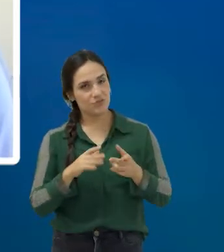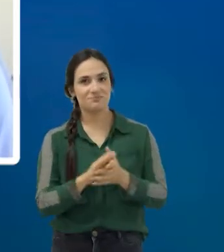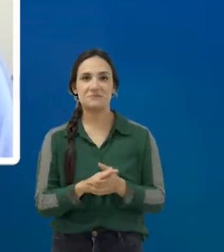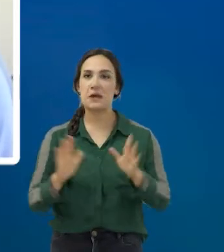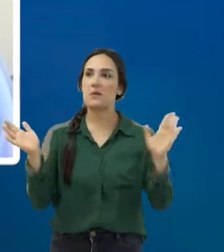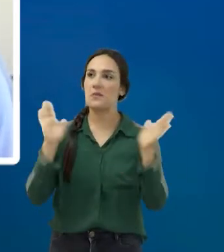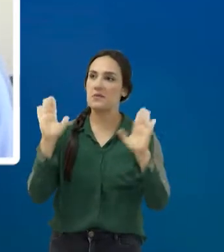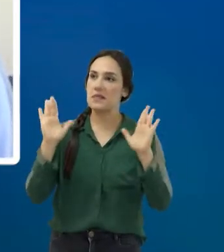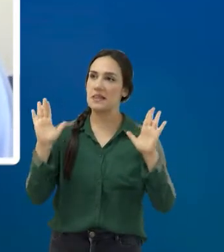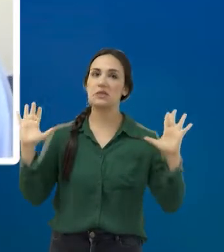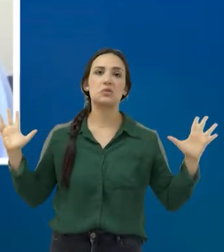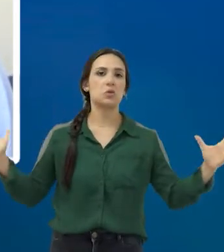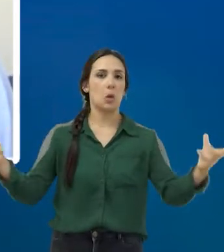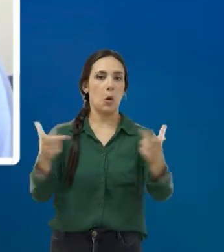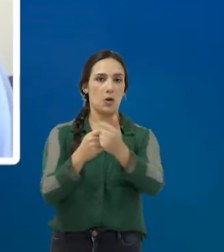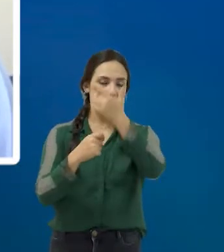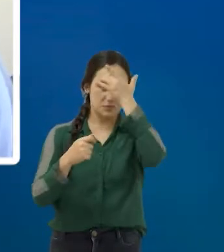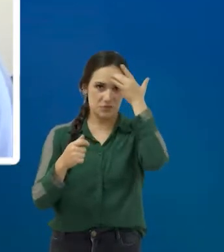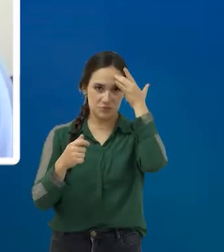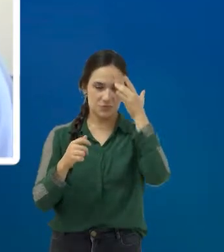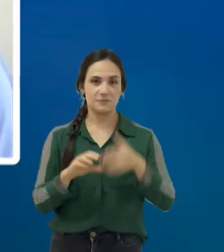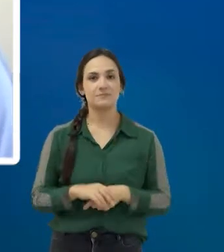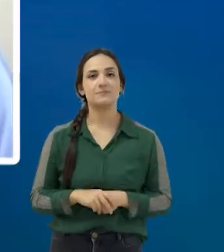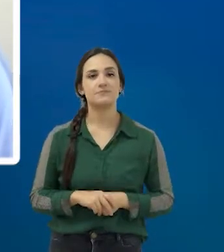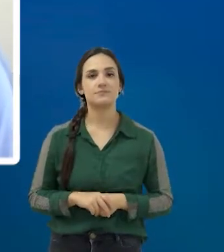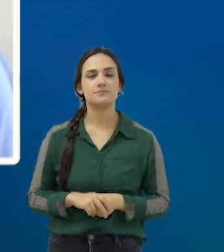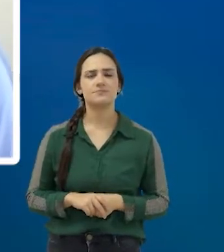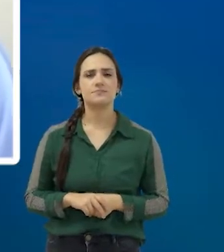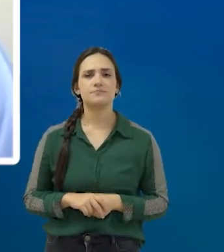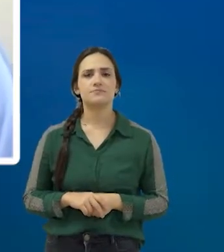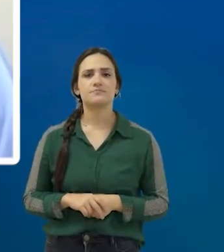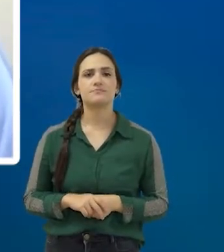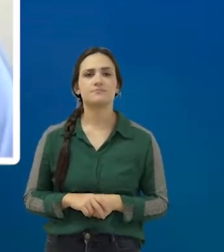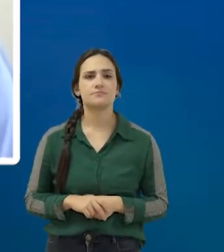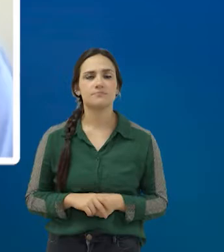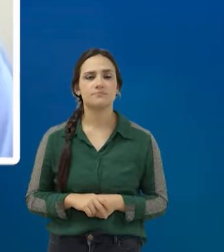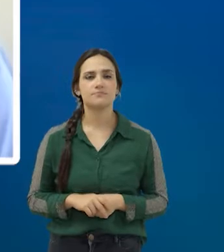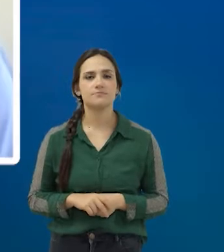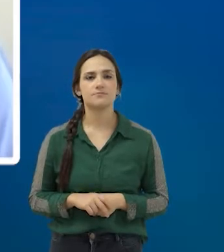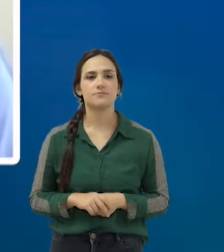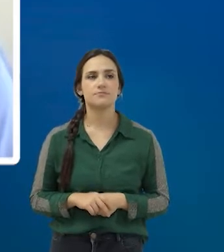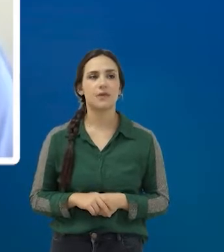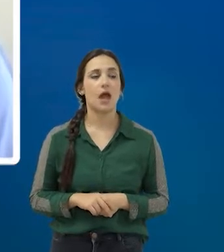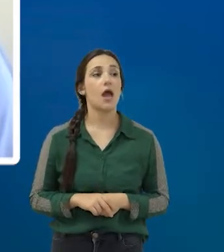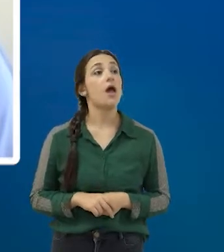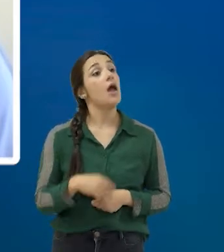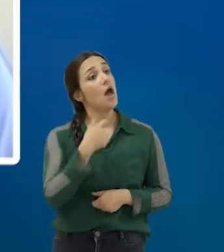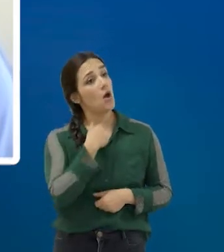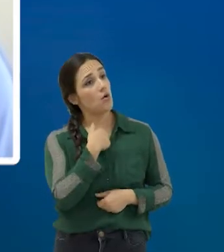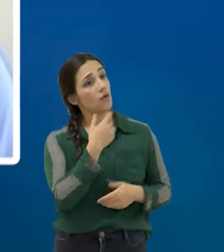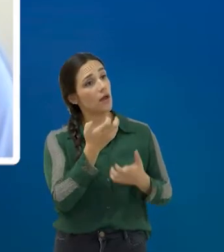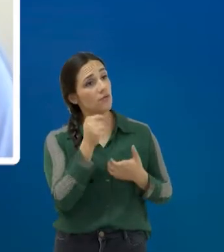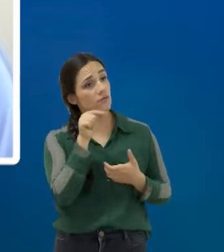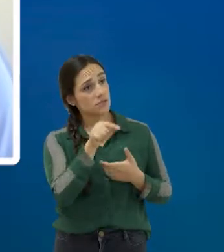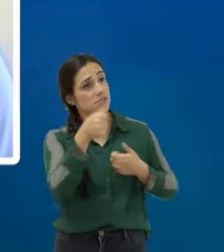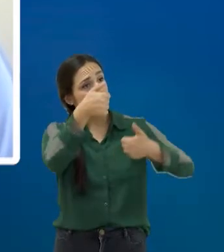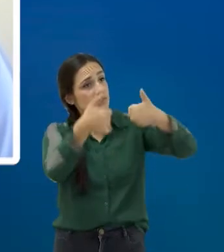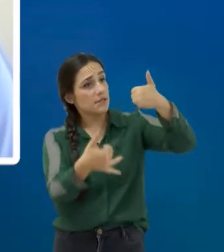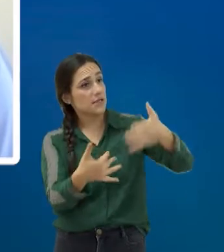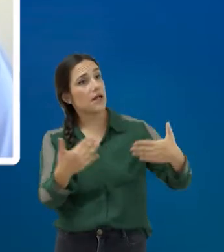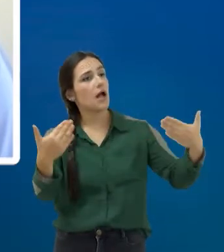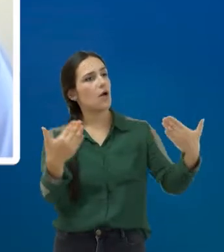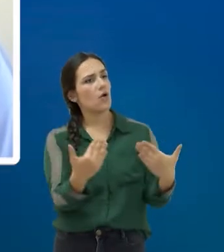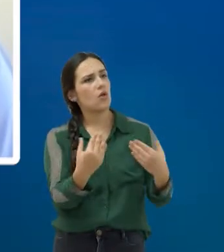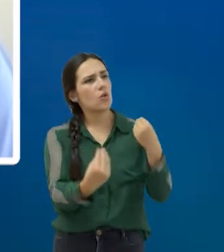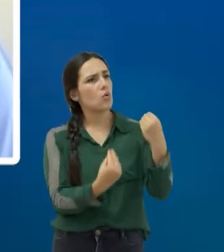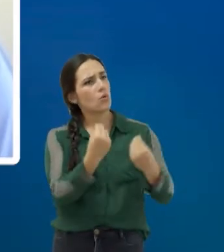para todas as pessoas que estão assistindo a essa entrevista. Alcindo, eu queria que você contasse para os nossos telespectadores